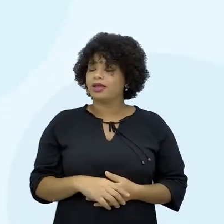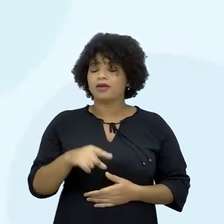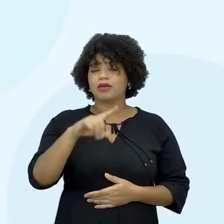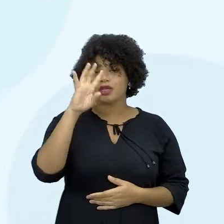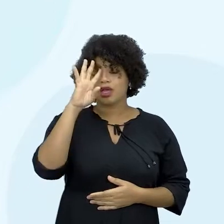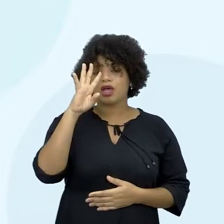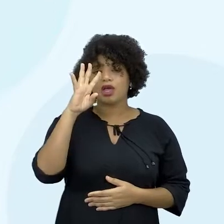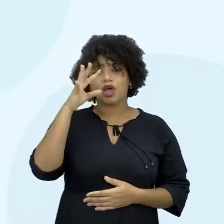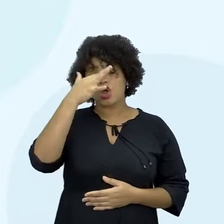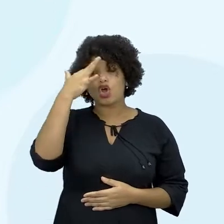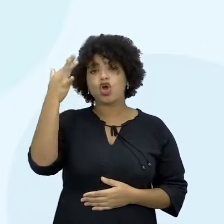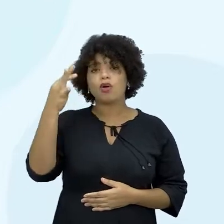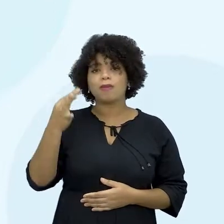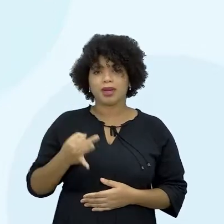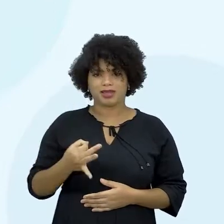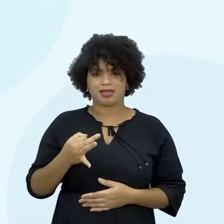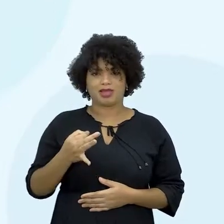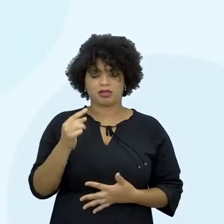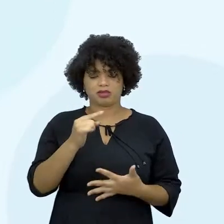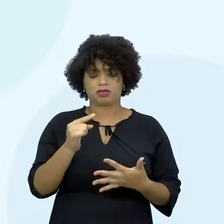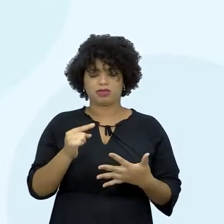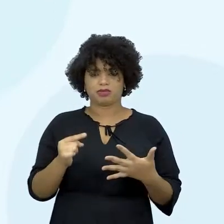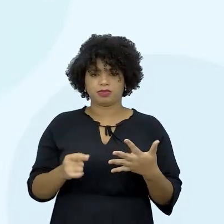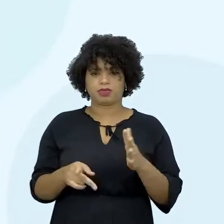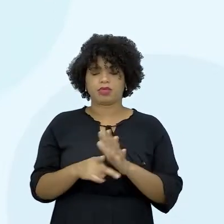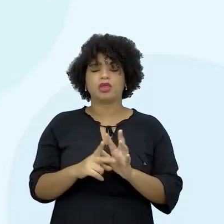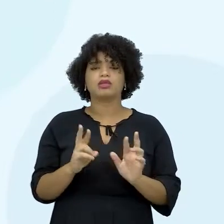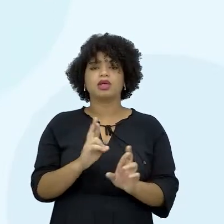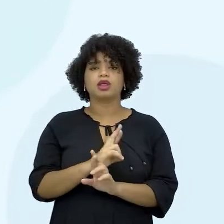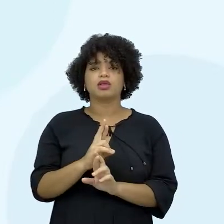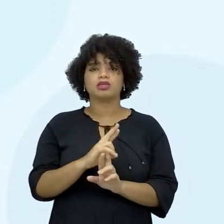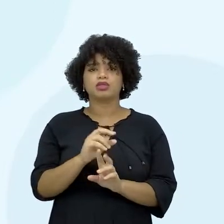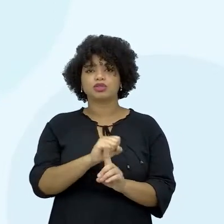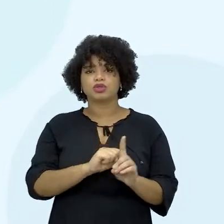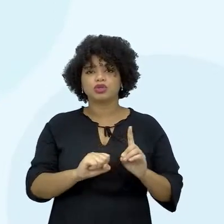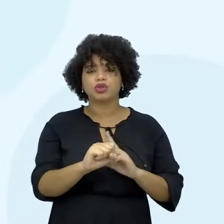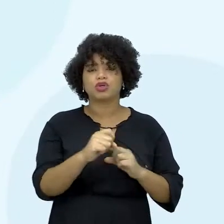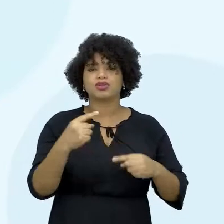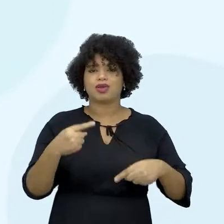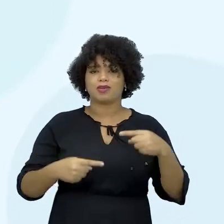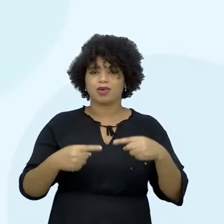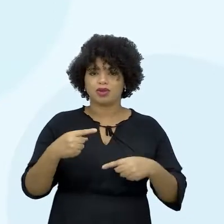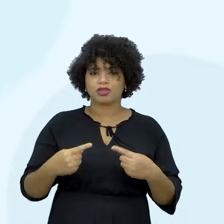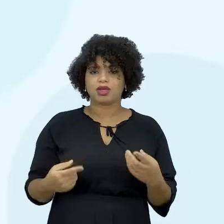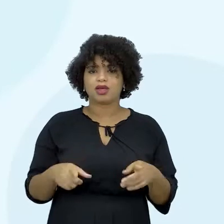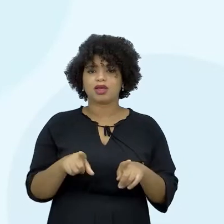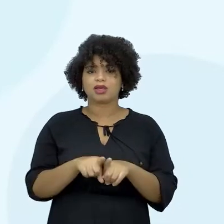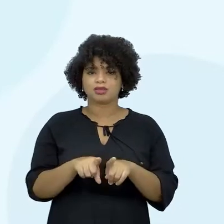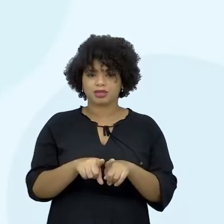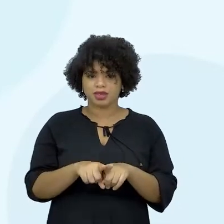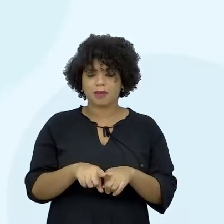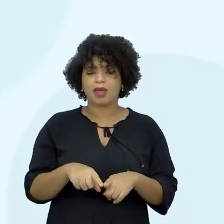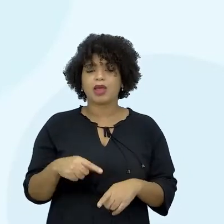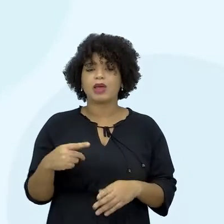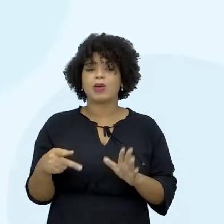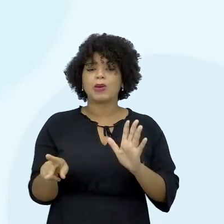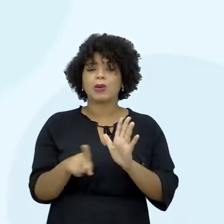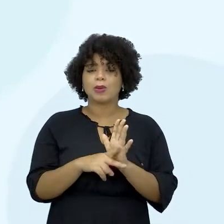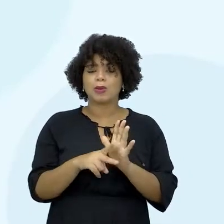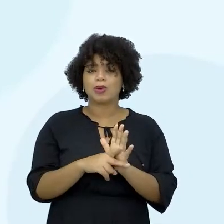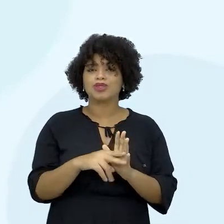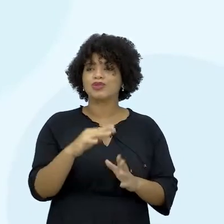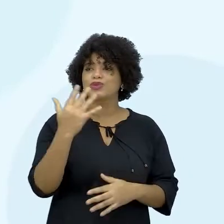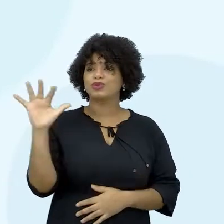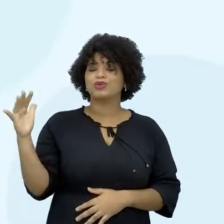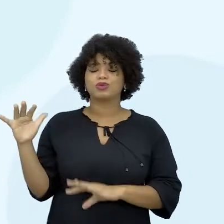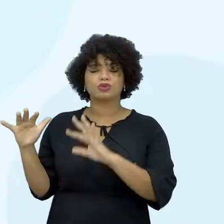compreenderá diferentes aspectos das relações sociais, políticas e socioambientais e assim estará